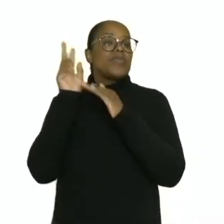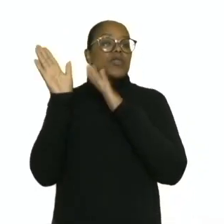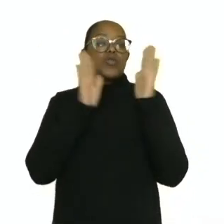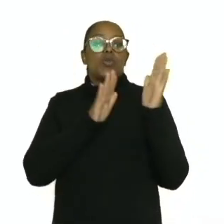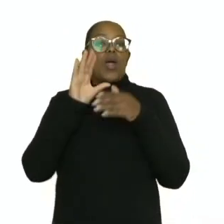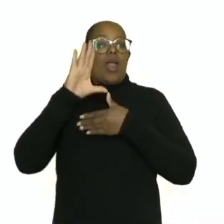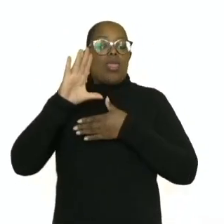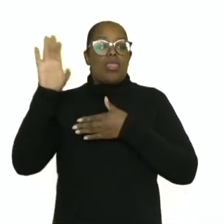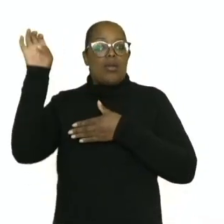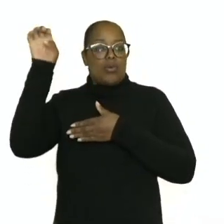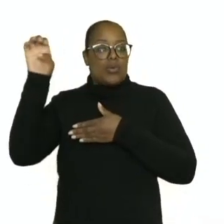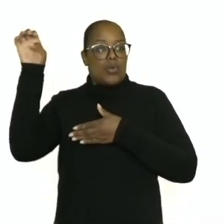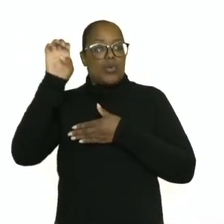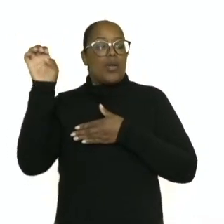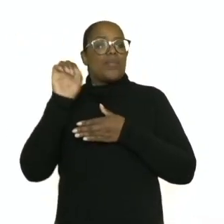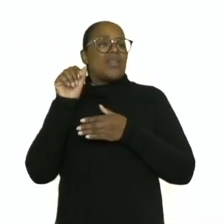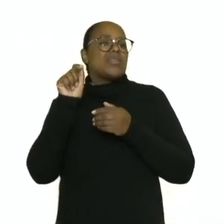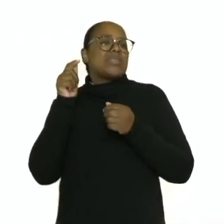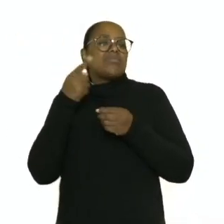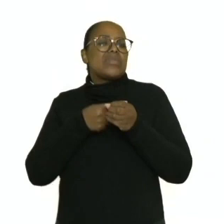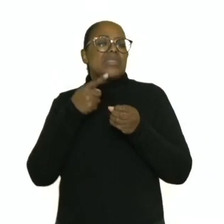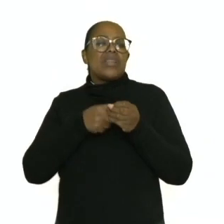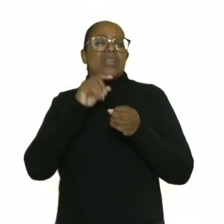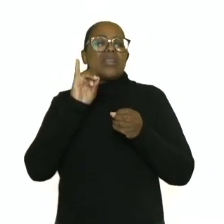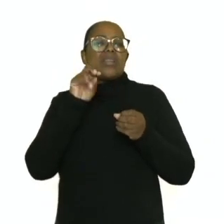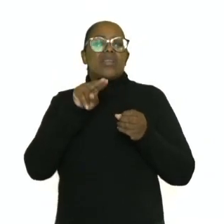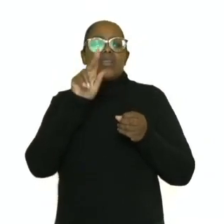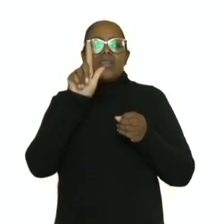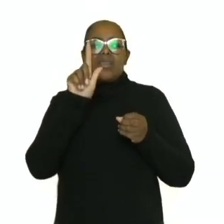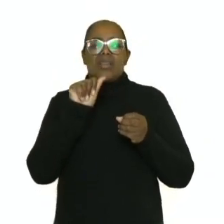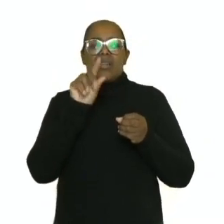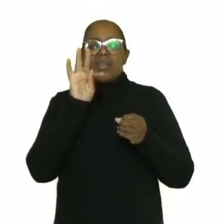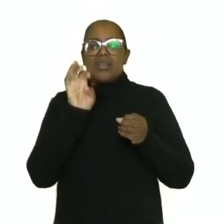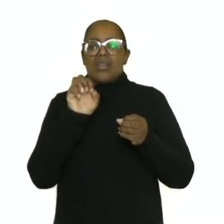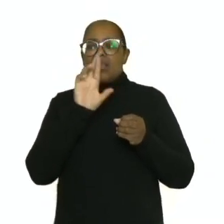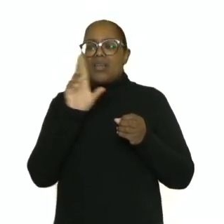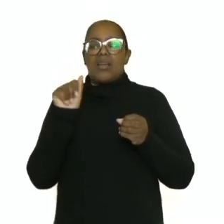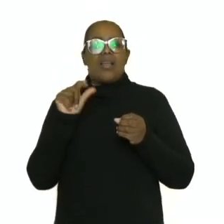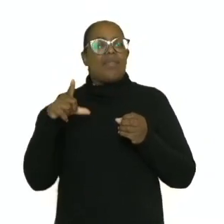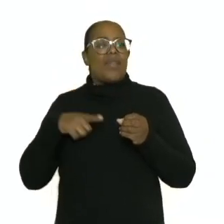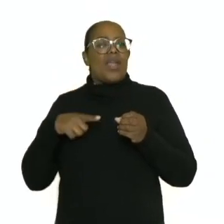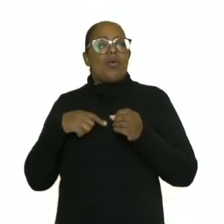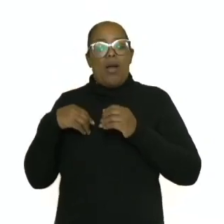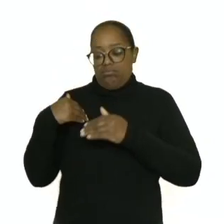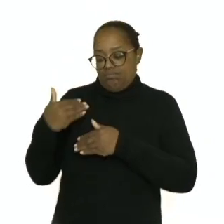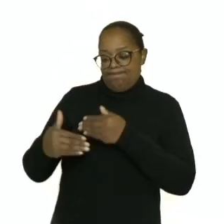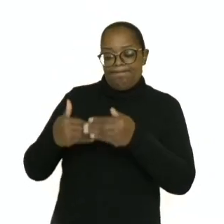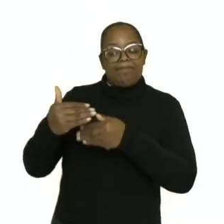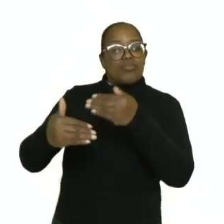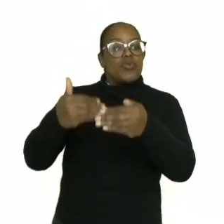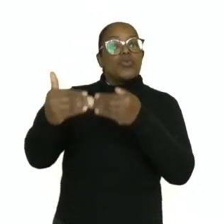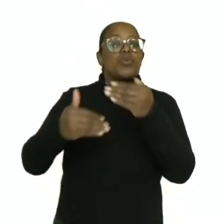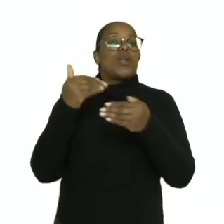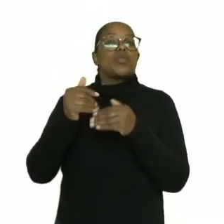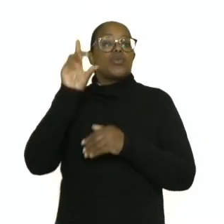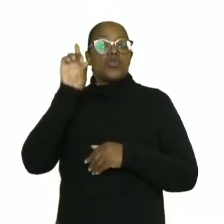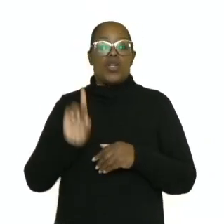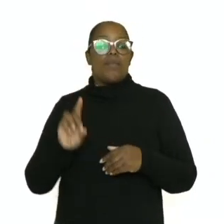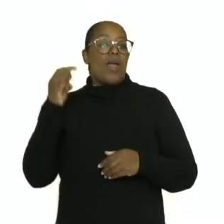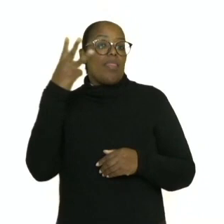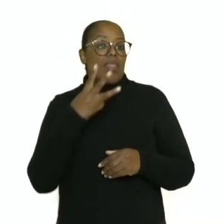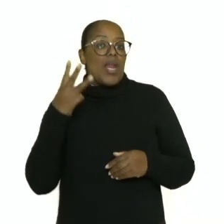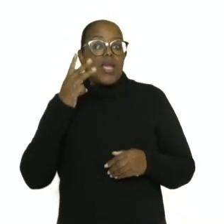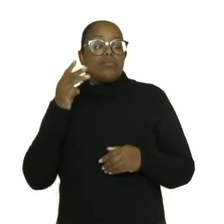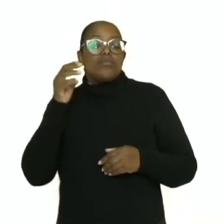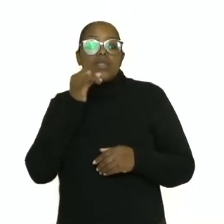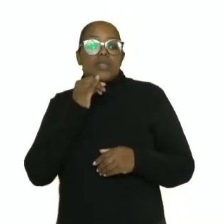Europa, especialmente na Inglaterra, há uma expansão contínua dos direitos. Então, nós temos 3 tipos de direitos, os civis,